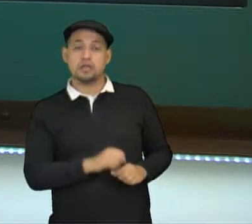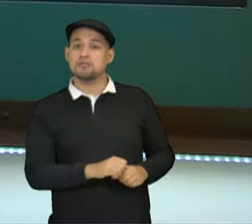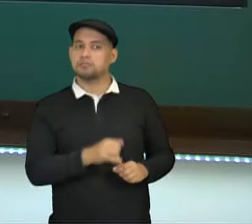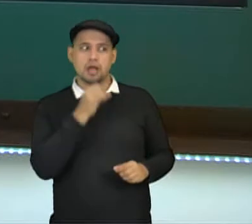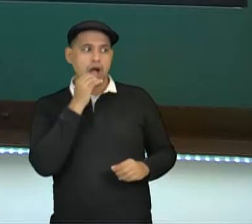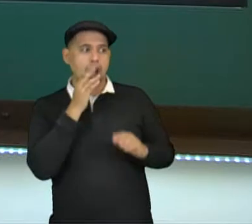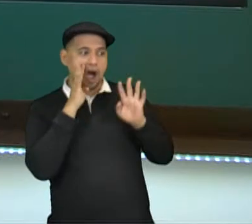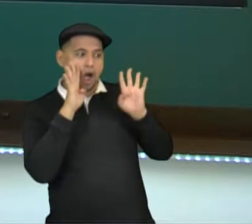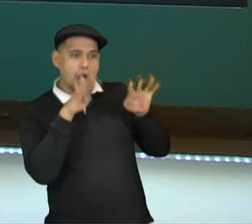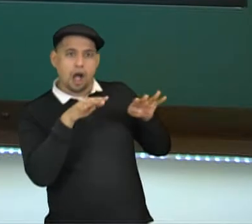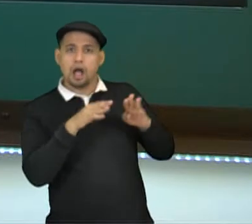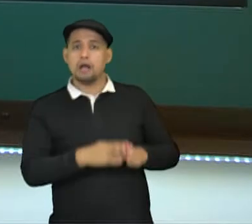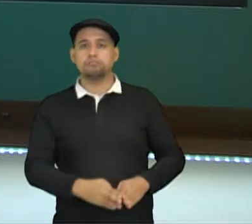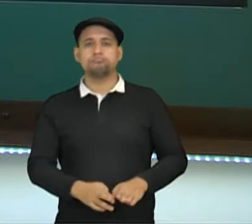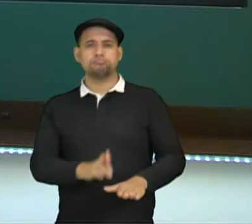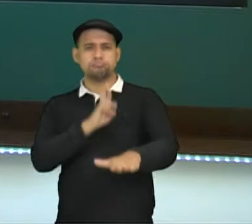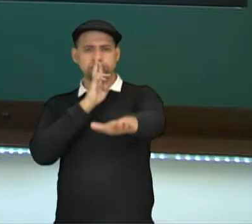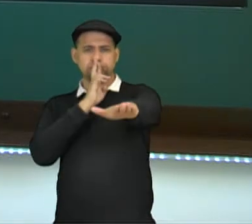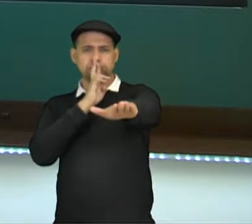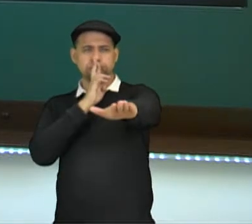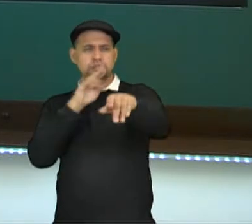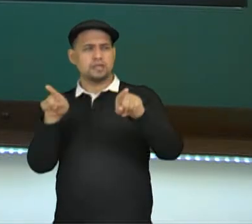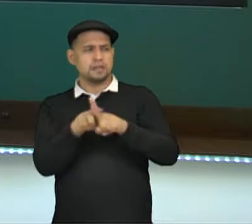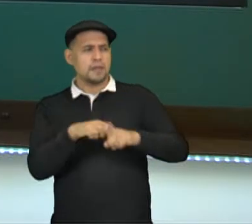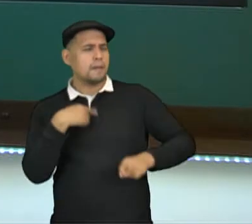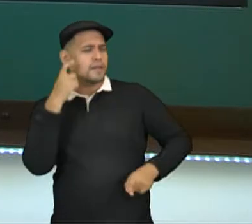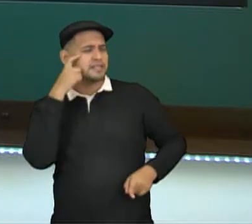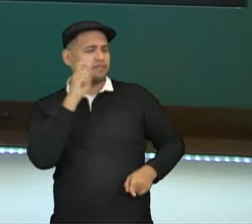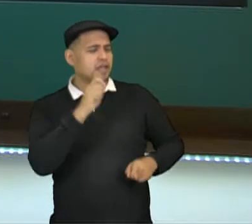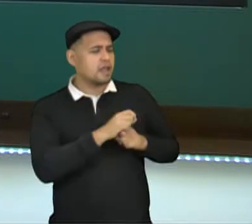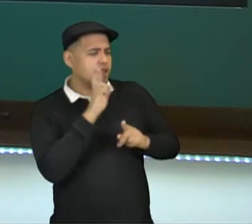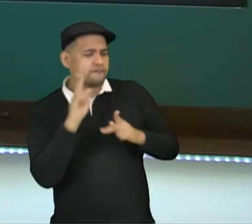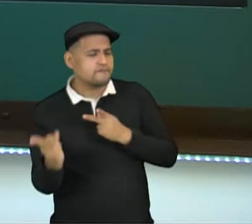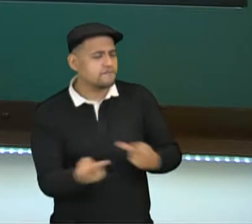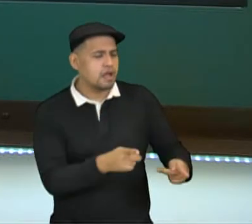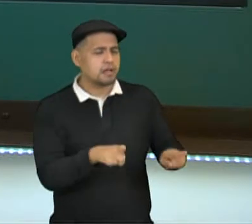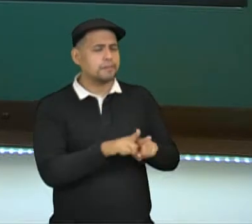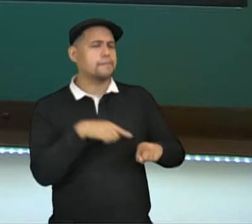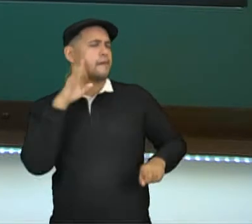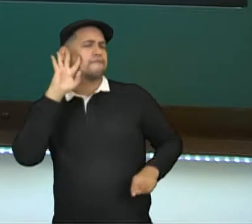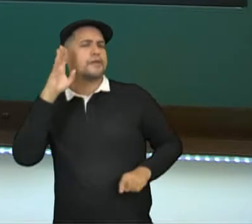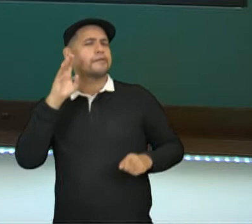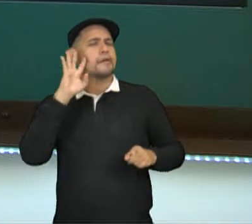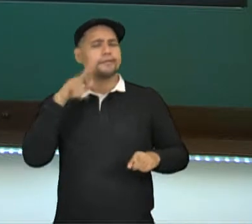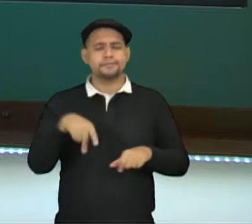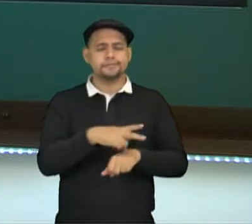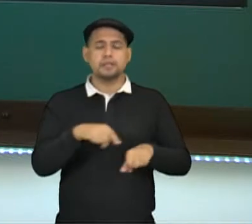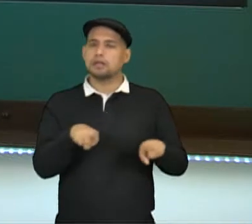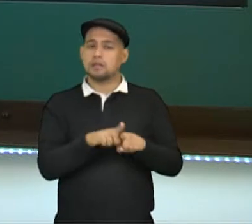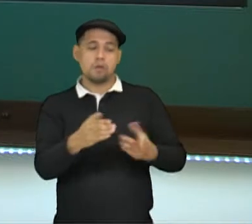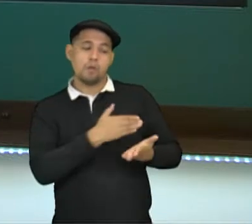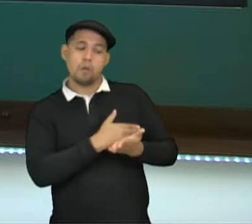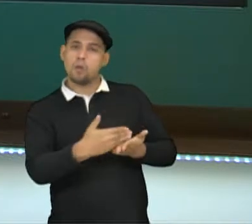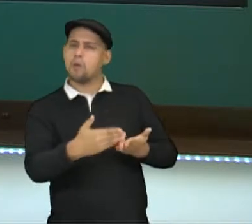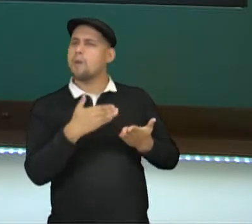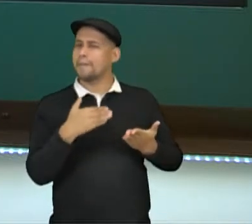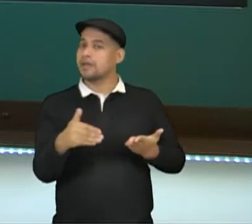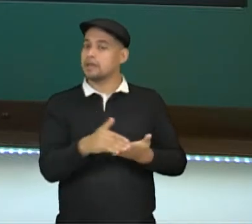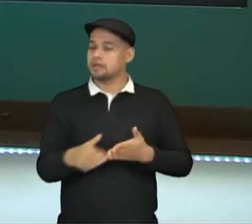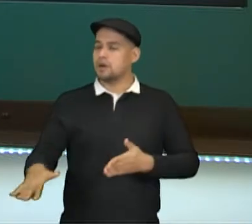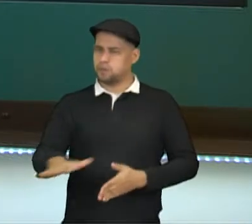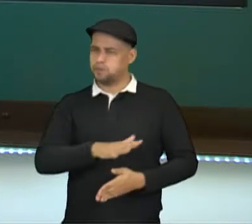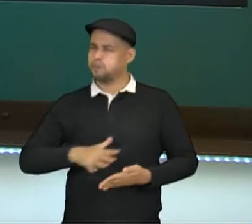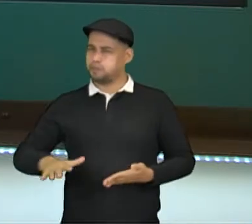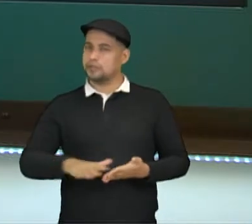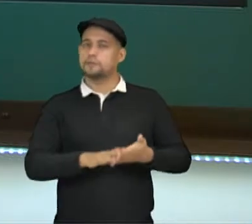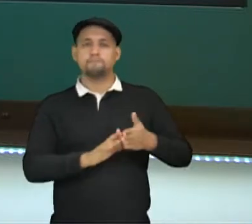Hitler admirava Mussolini. Adolf Hitler, ele visitava Mussolini para ver o que Mussolini estava fazendo no seu país, e o início do nazismo, da